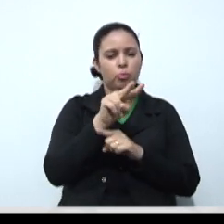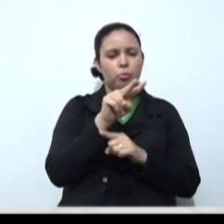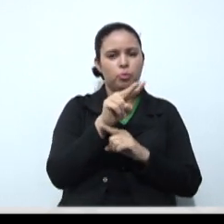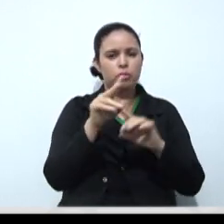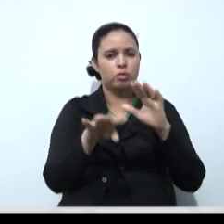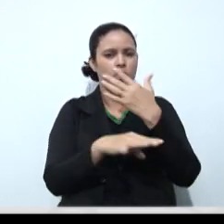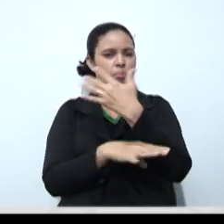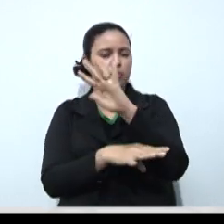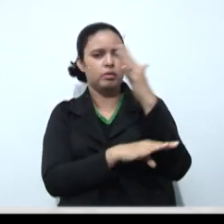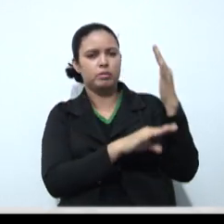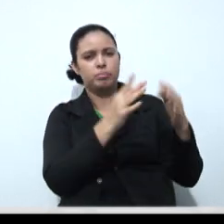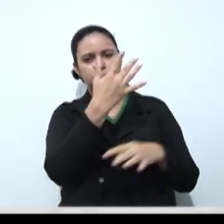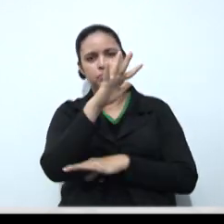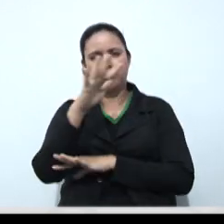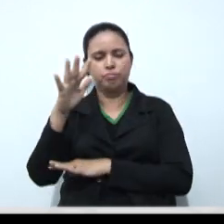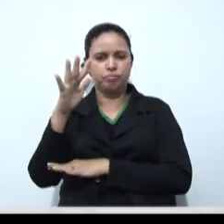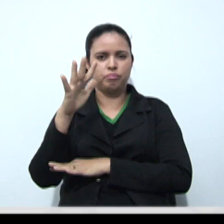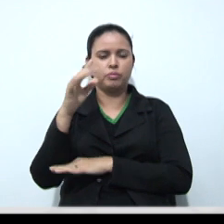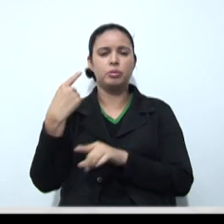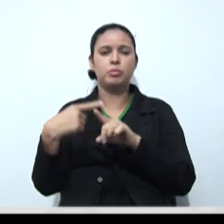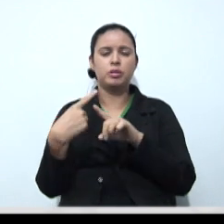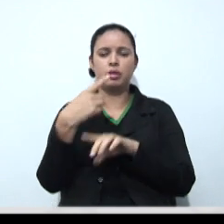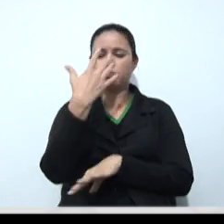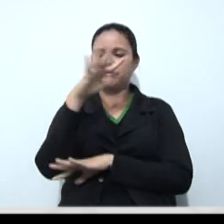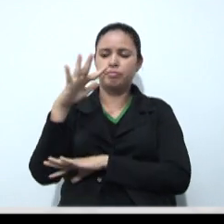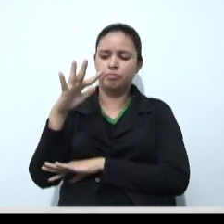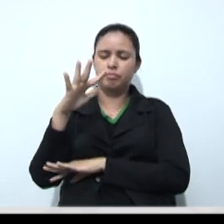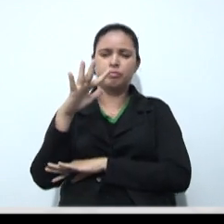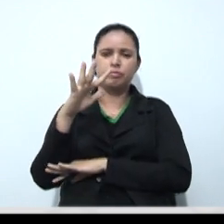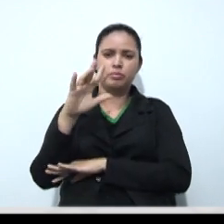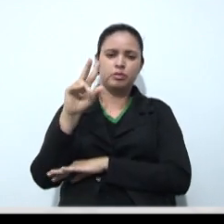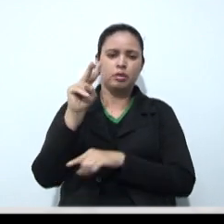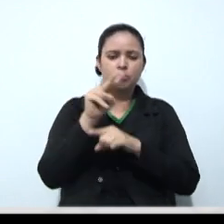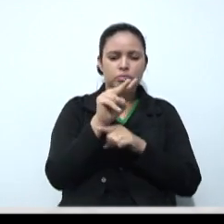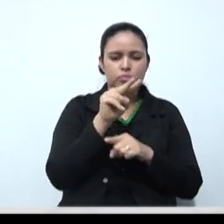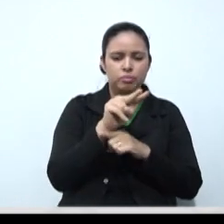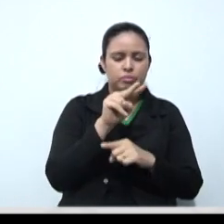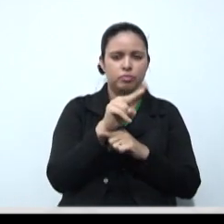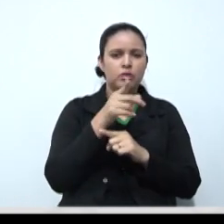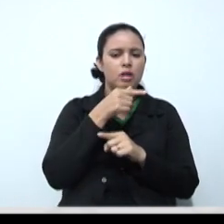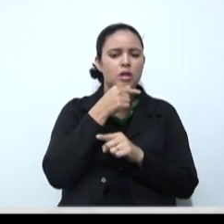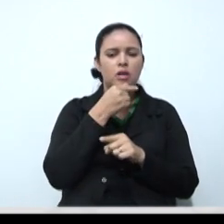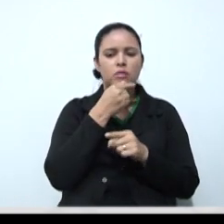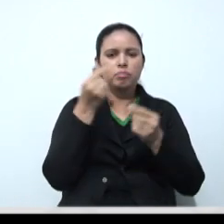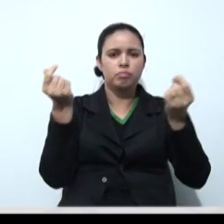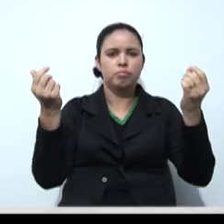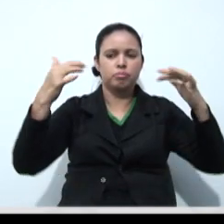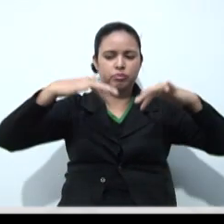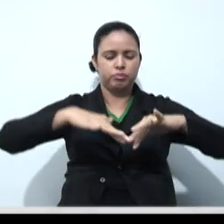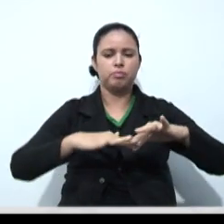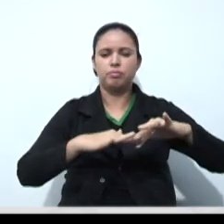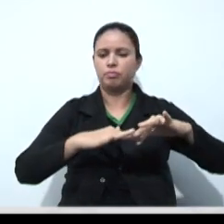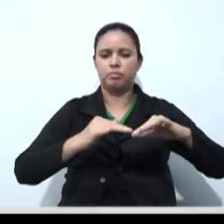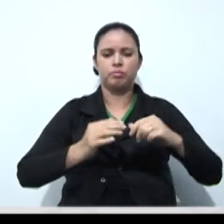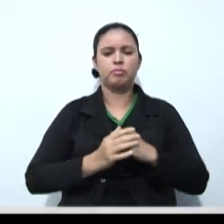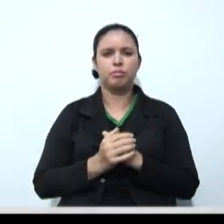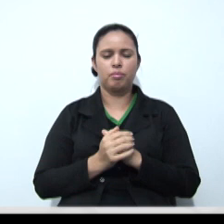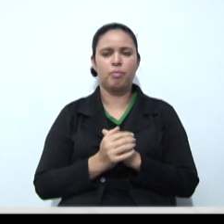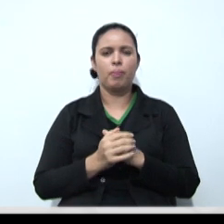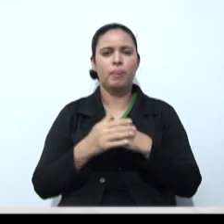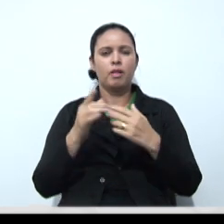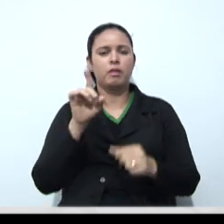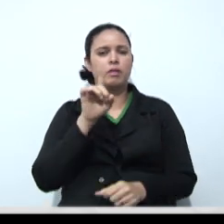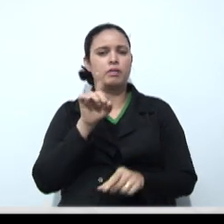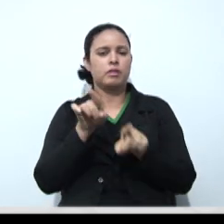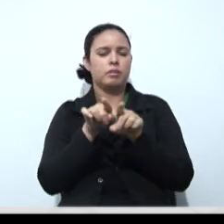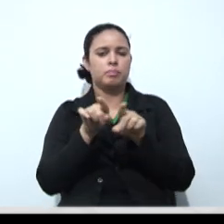volta desses locais, porque a mata protege contra a erosão e o assoreamento. Também não pescar em épocas de reprodução,